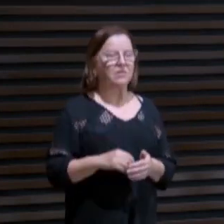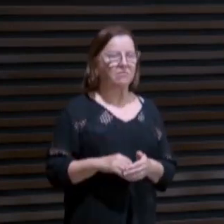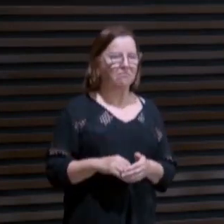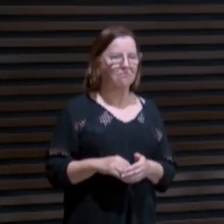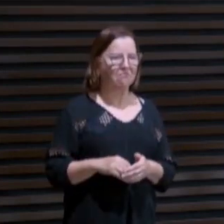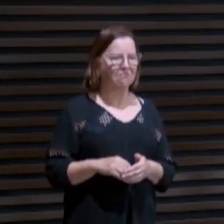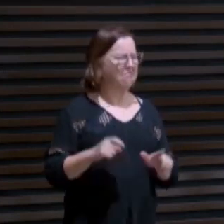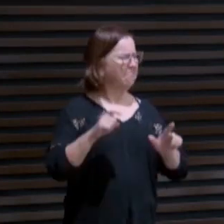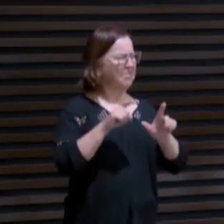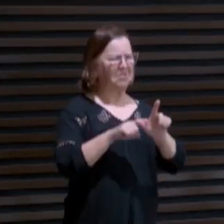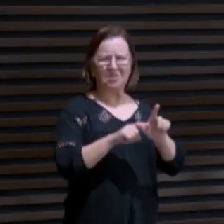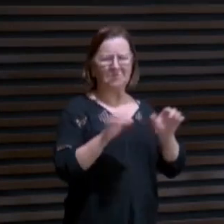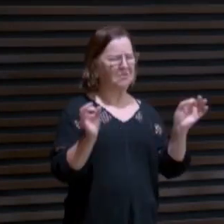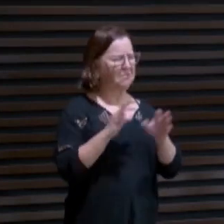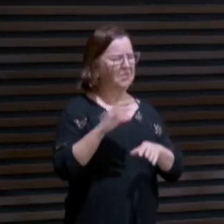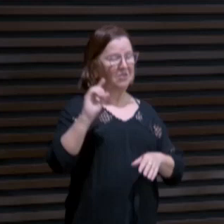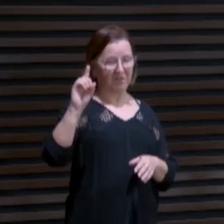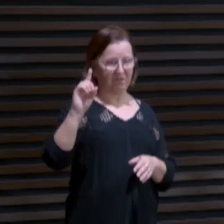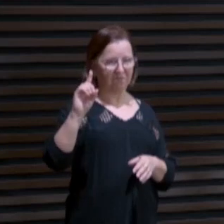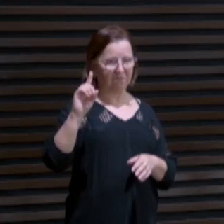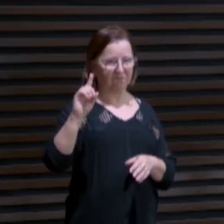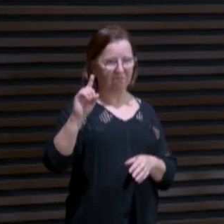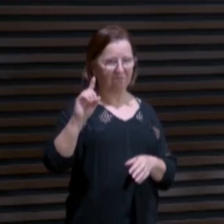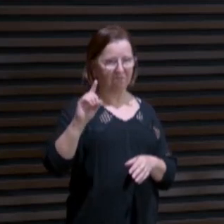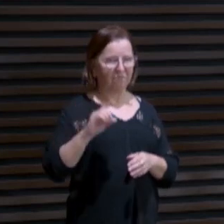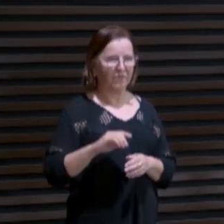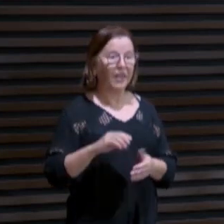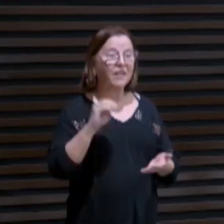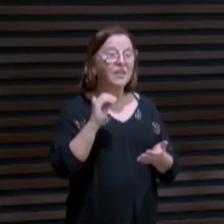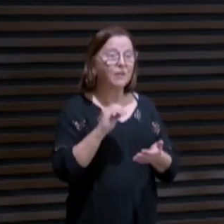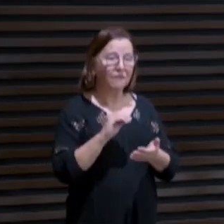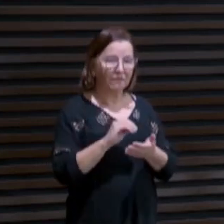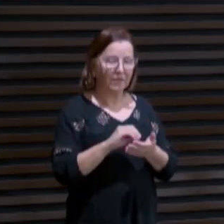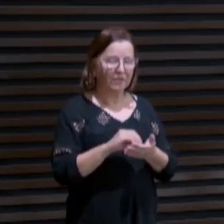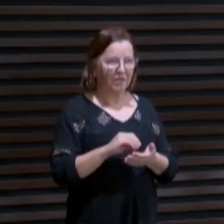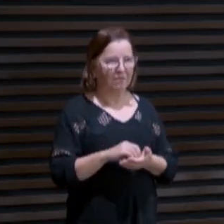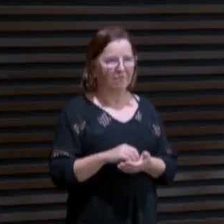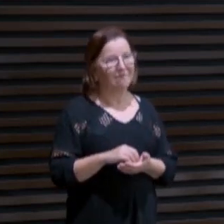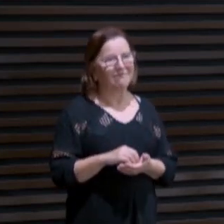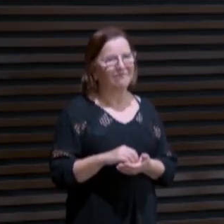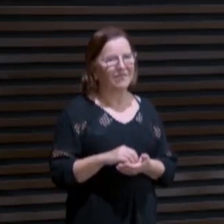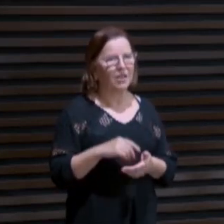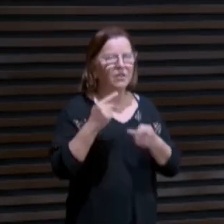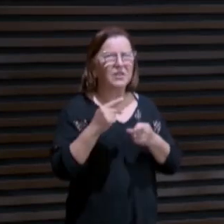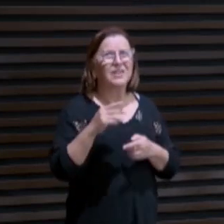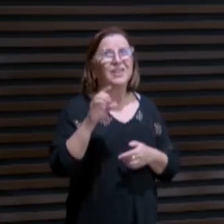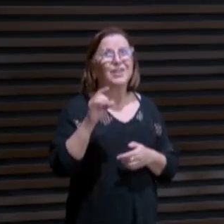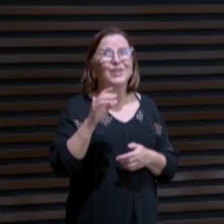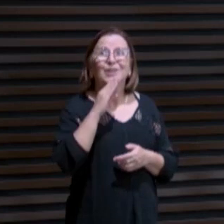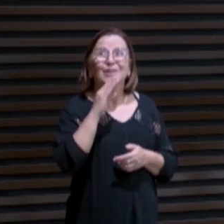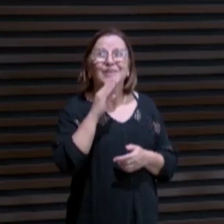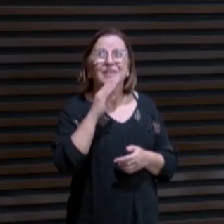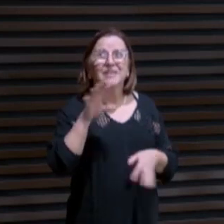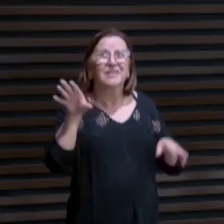Deus. Os seus ritos eram perfeitos, mas faltava. Ele disse, só te conhecia de ouvir dizer, mas